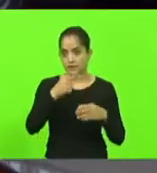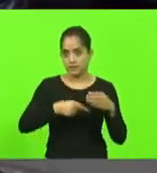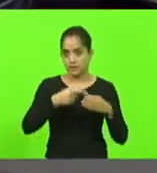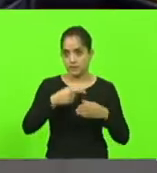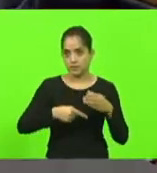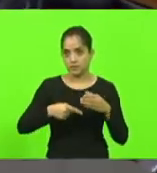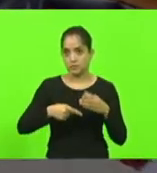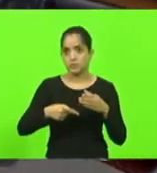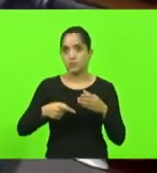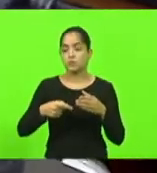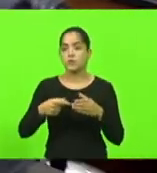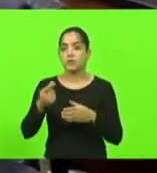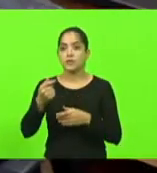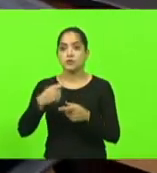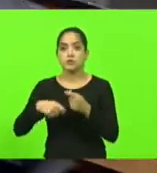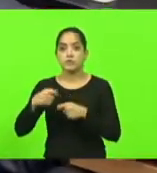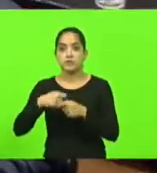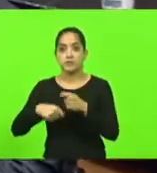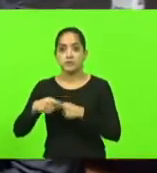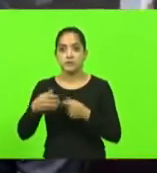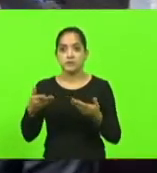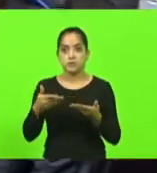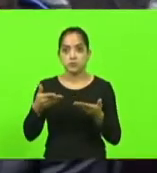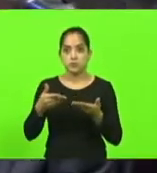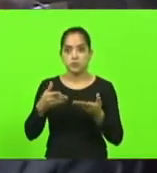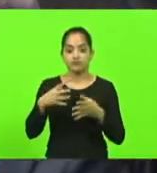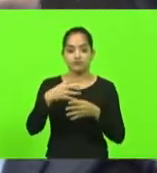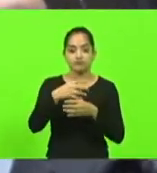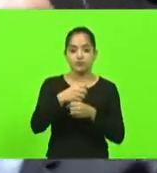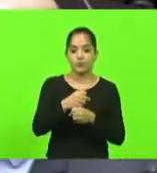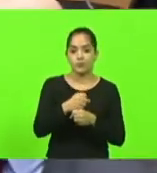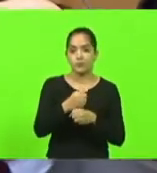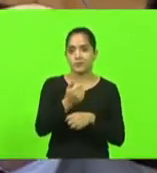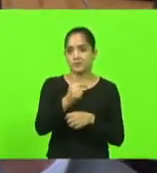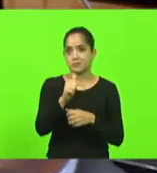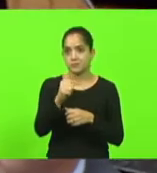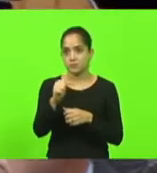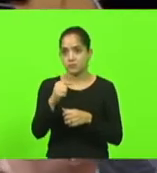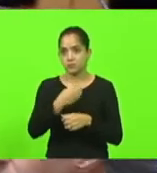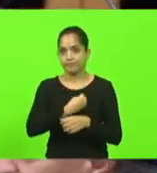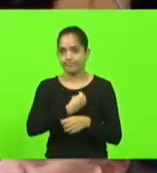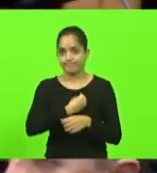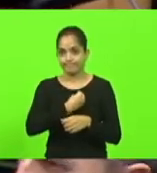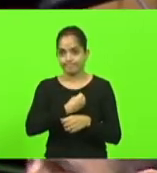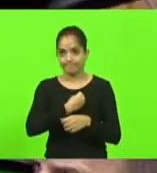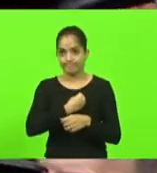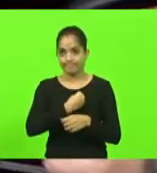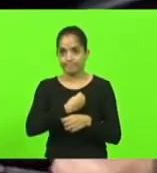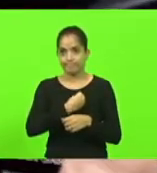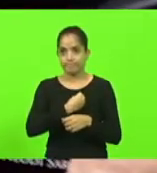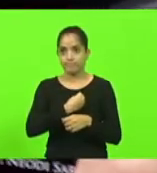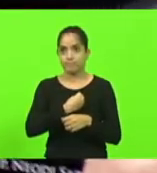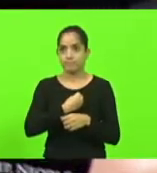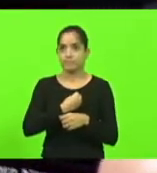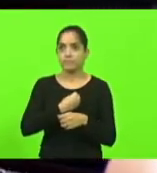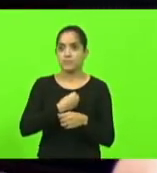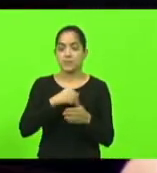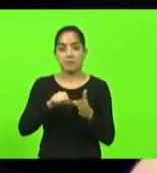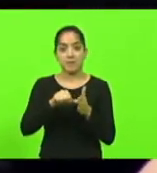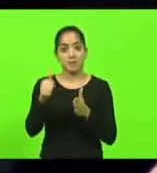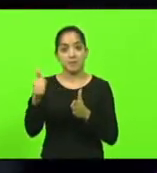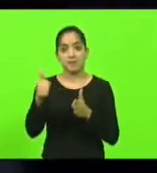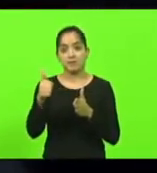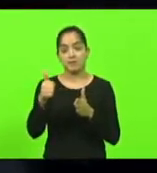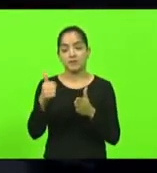hoje pela manhã e acabou não tendo quórum, o que é inédito na nossa comissão. Acho que é uma das primeiras vezes que não teve